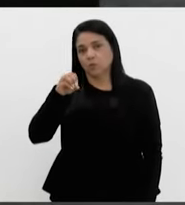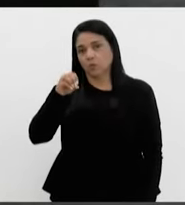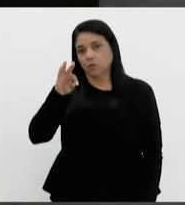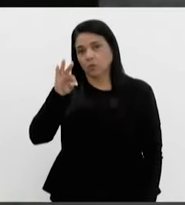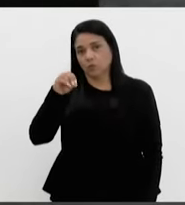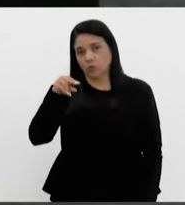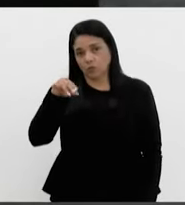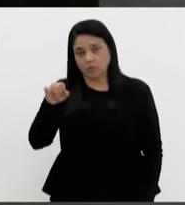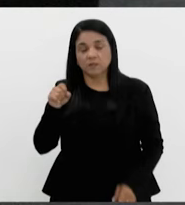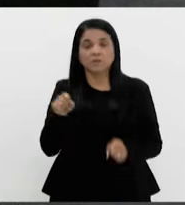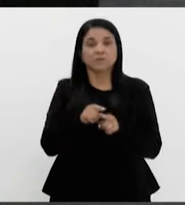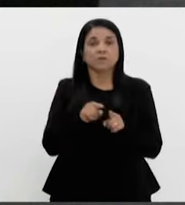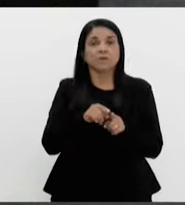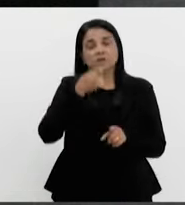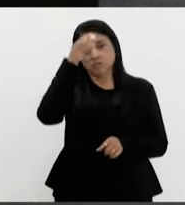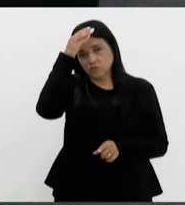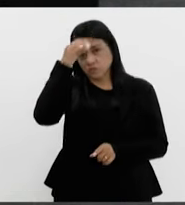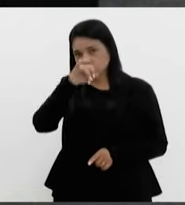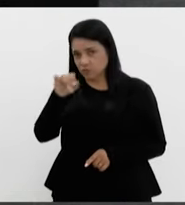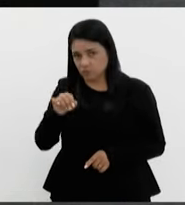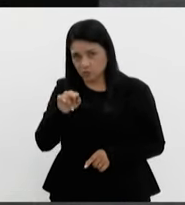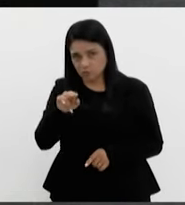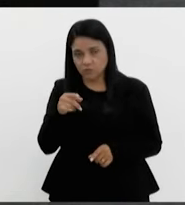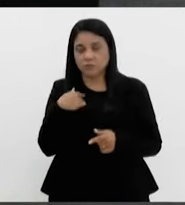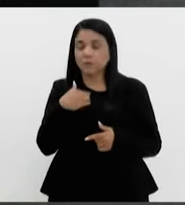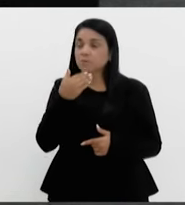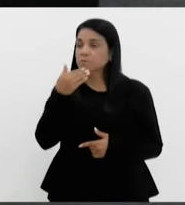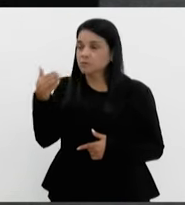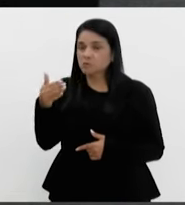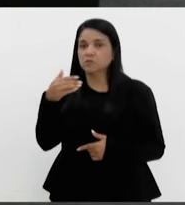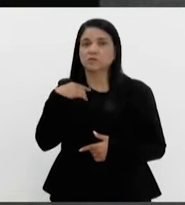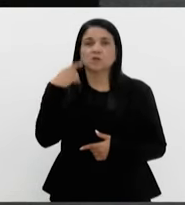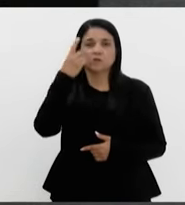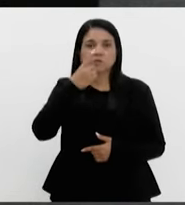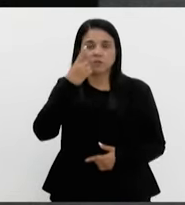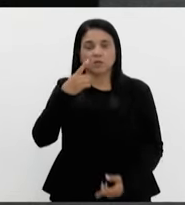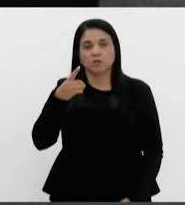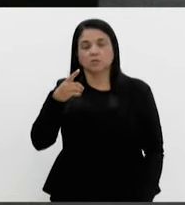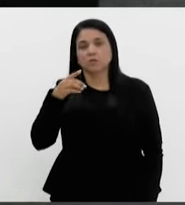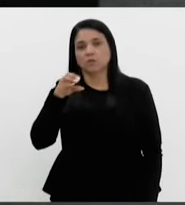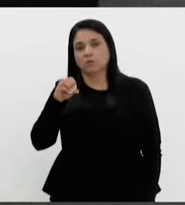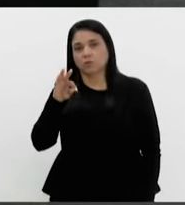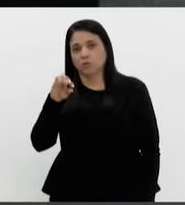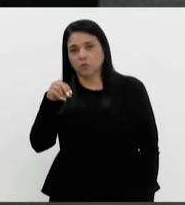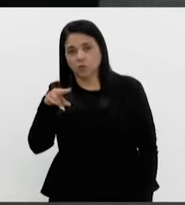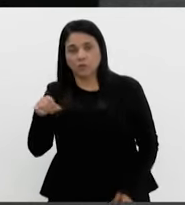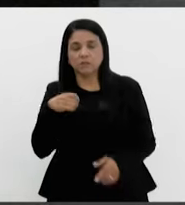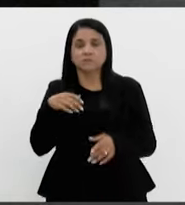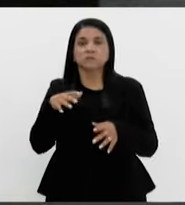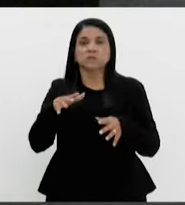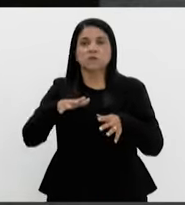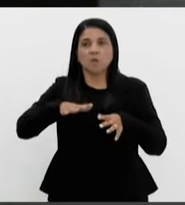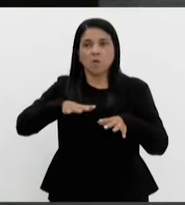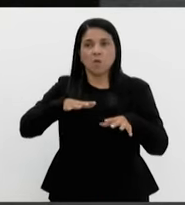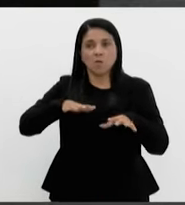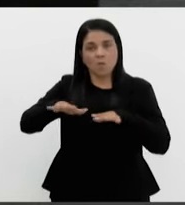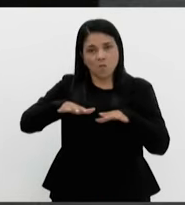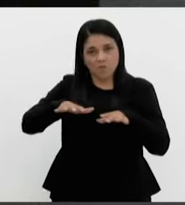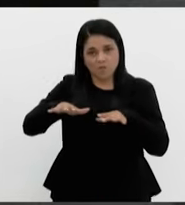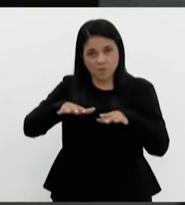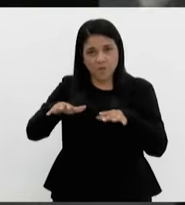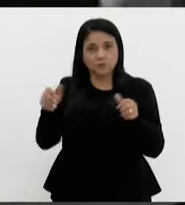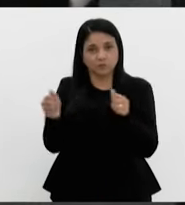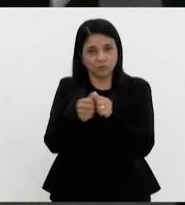os dois deputados, pedir ao deputado Ottoni que faça um movimento junto aos pastores das assembleias,